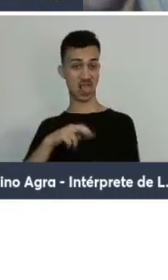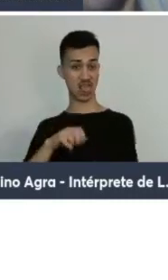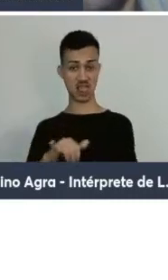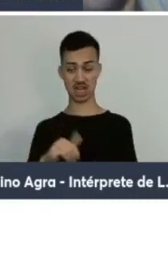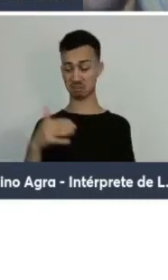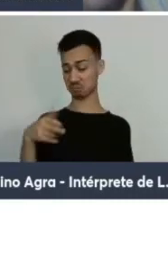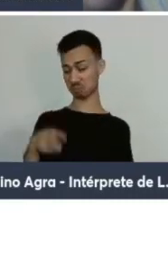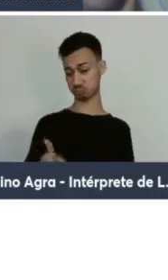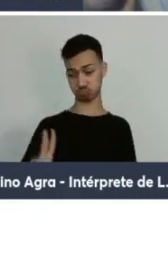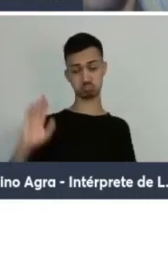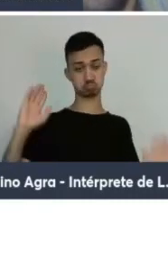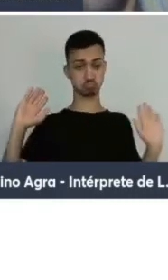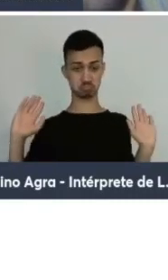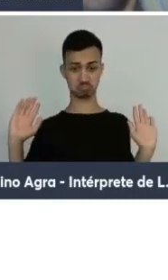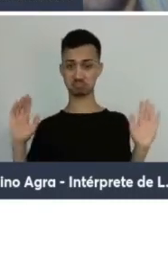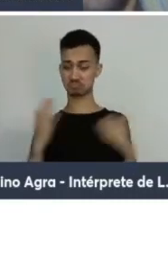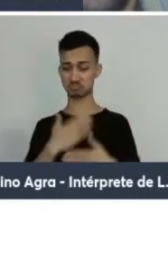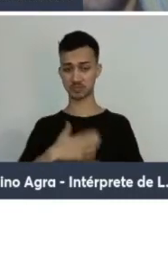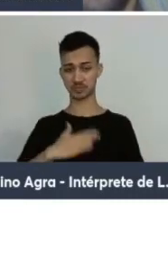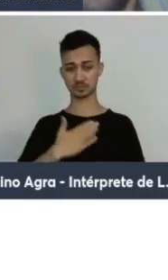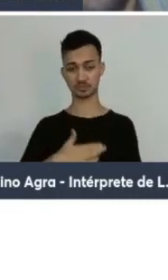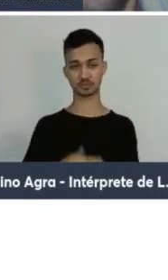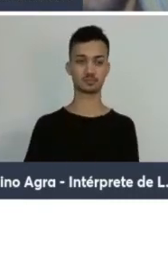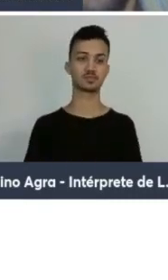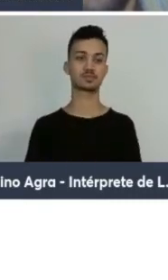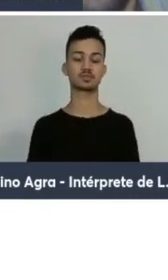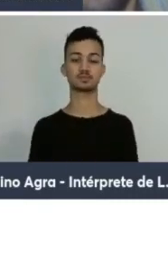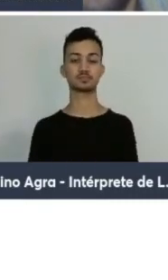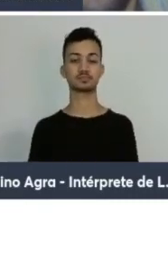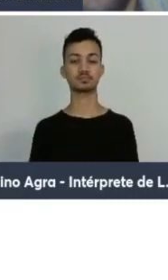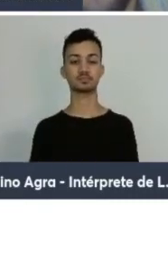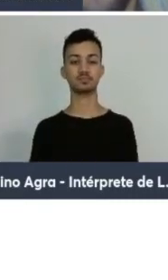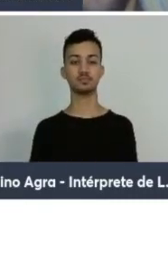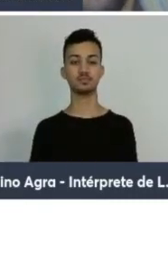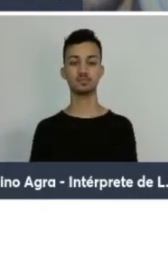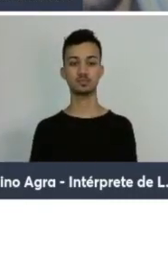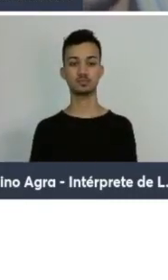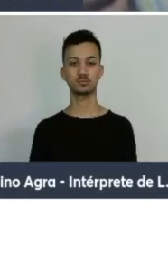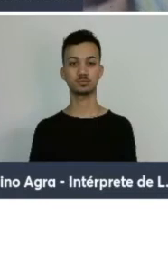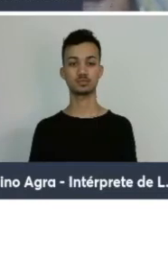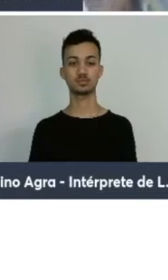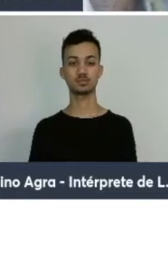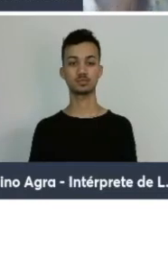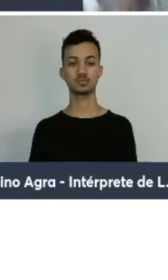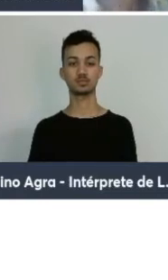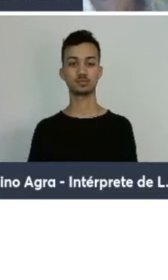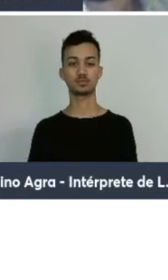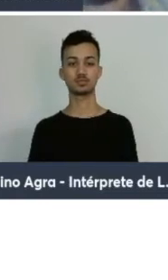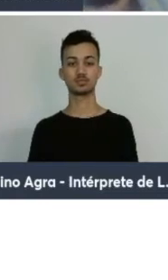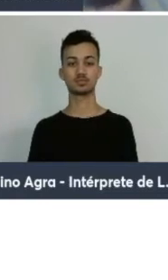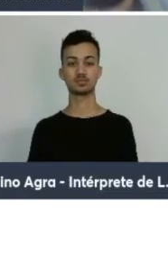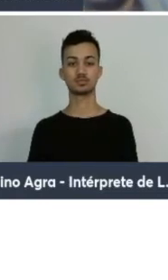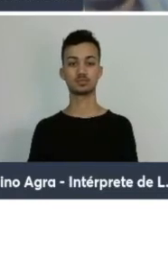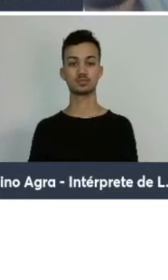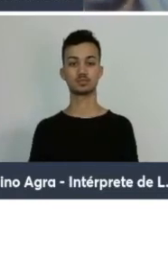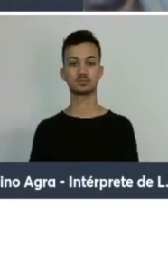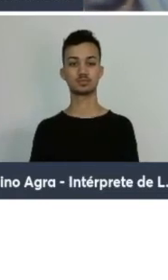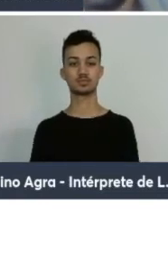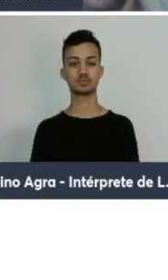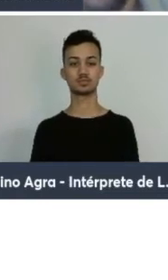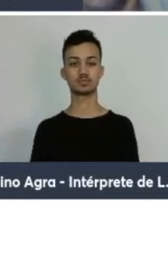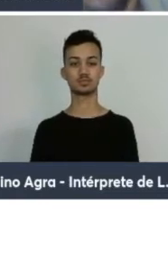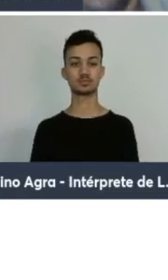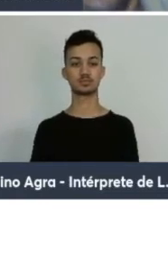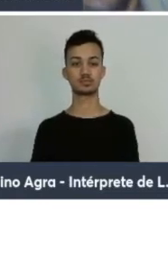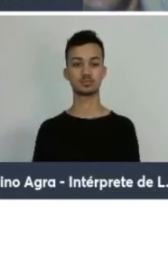né? Uhum. Foi de boa. Mas esse era o contato. Então, meu contato era mais assim, eu descobri o Monty Python. Eu